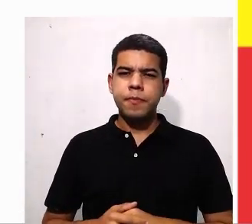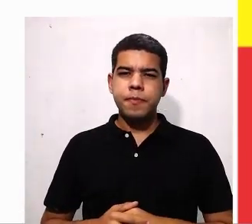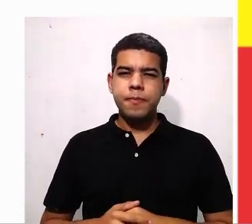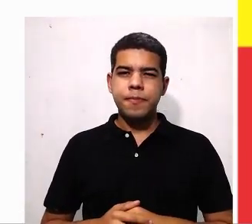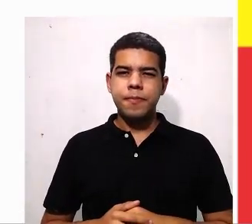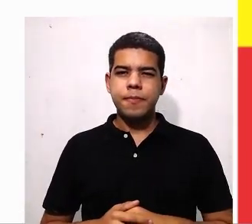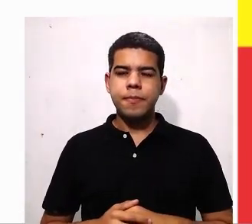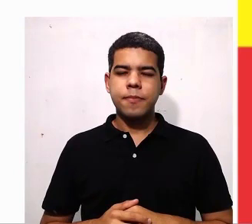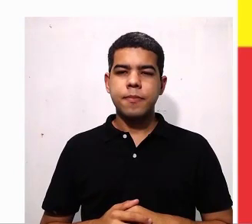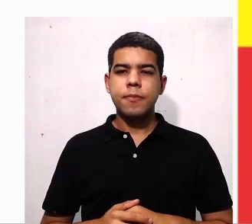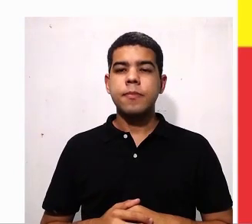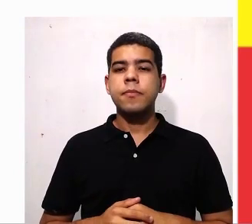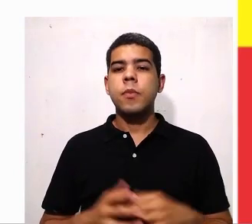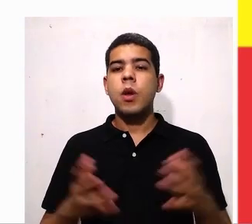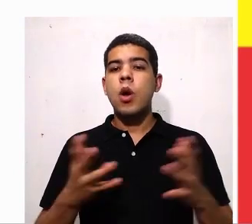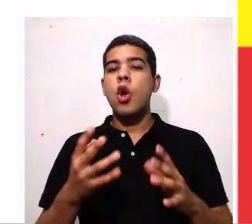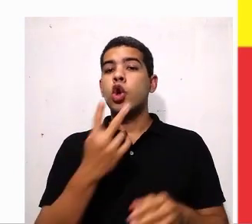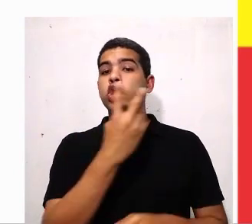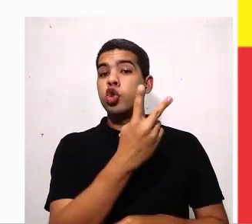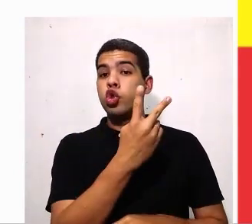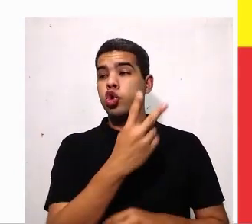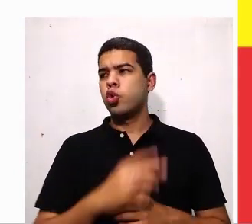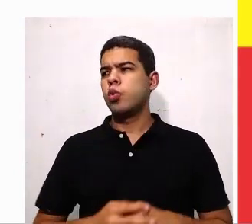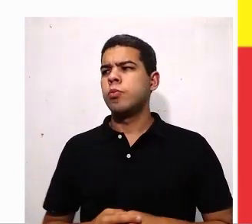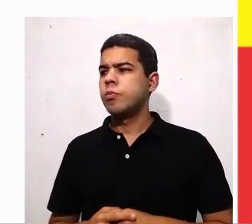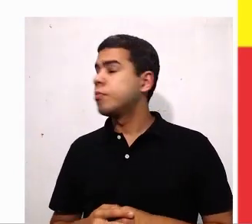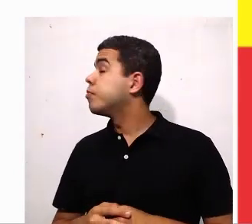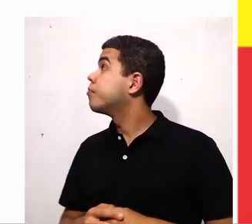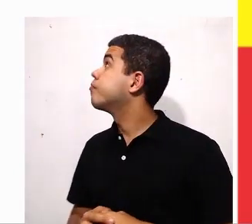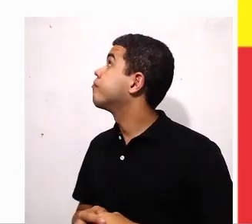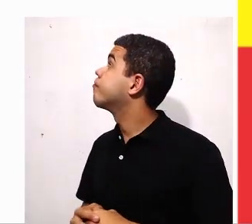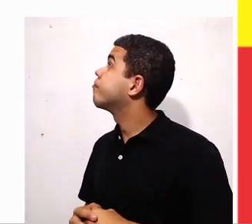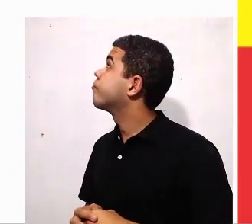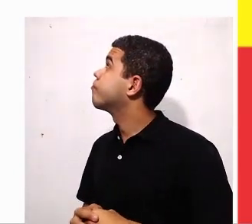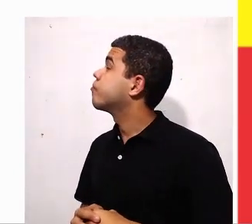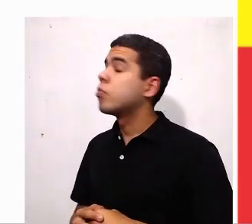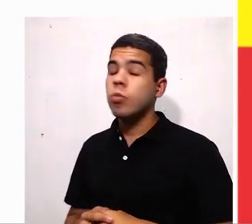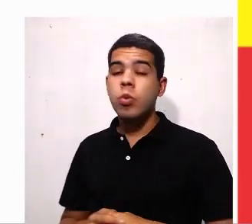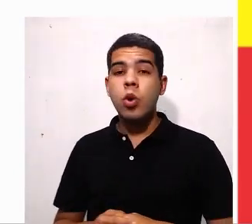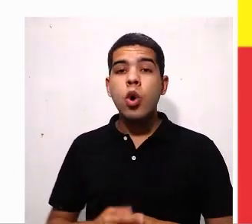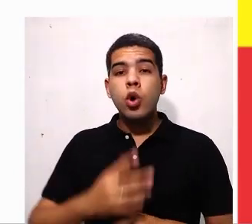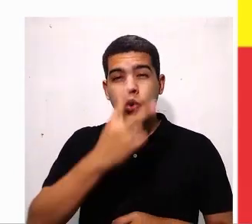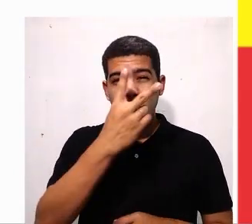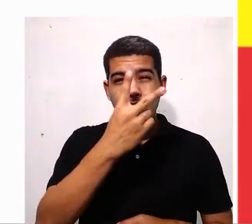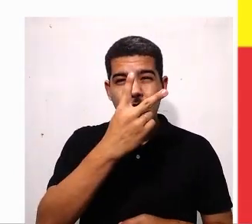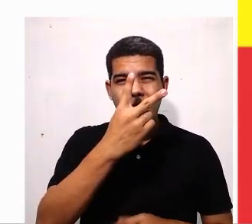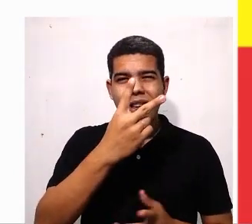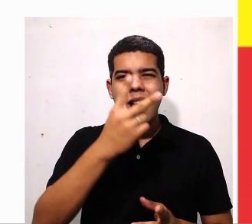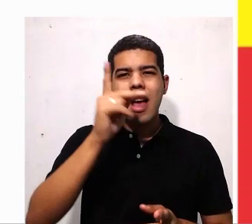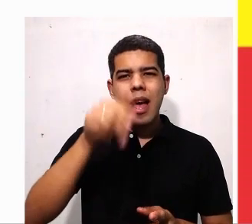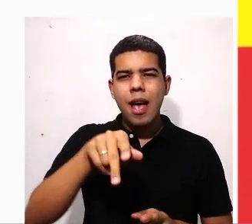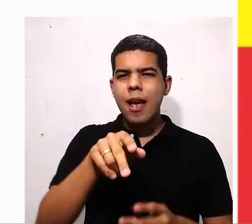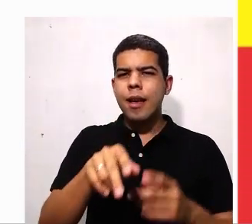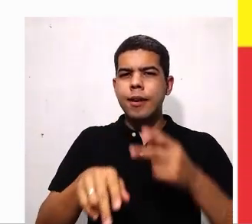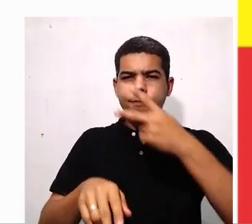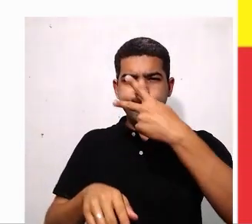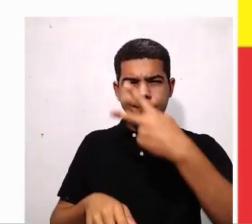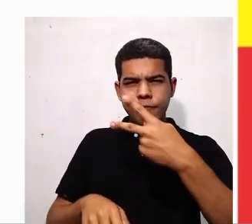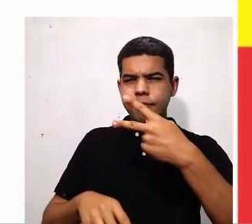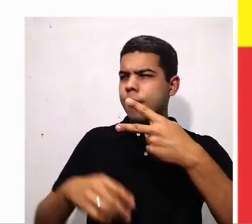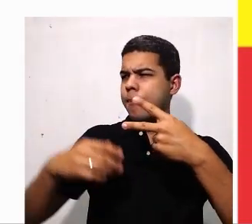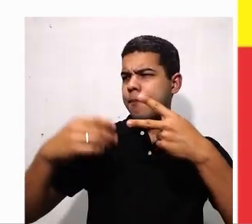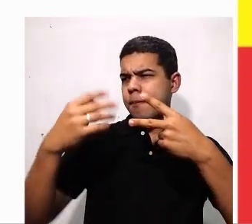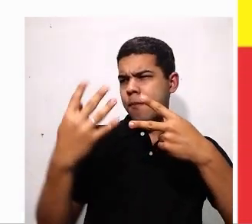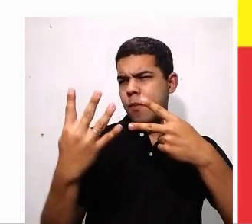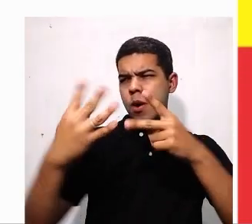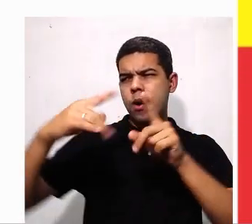que... eu vou somar os outros dois, né? Que é 4 mais 3. E eu vou pegar agora o lado 4. E vou somar com os outros dois, tá vendo?